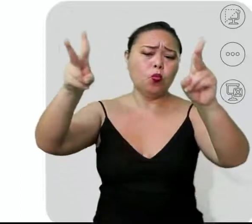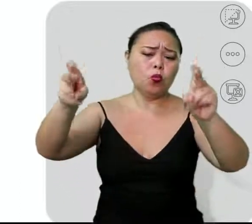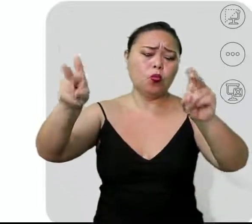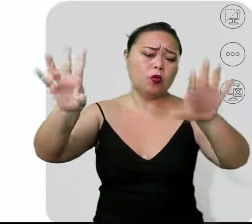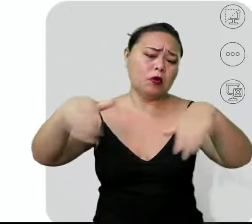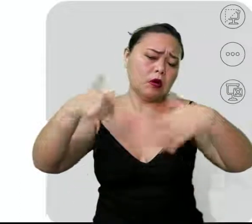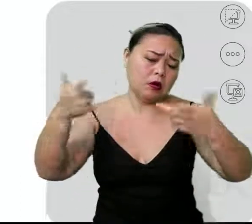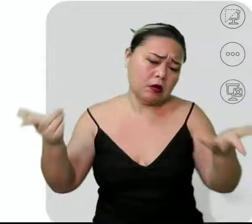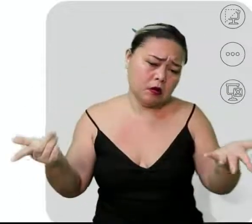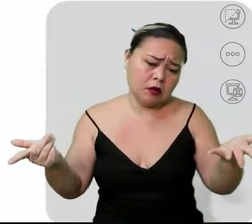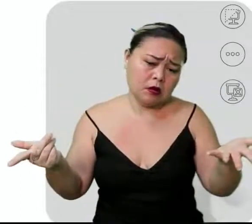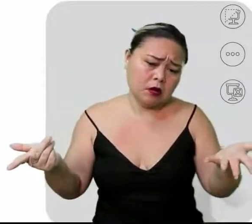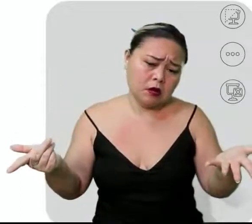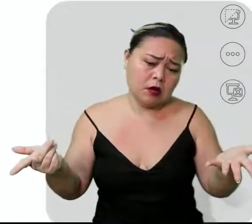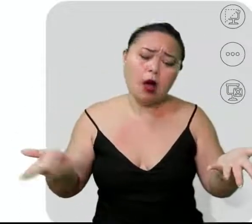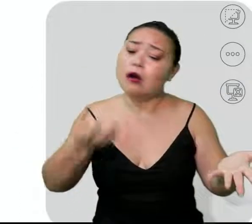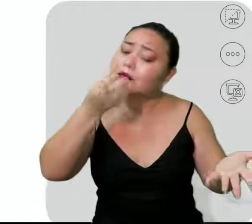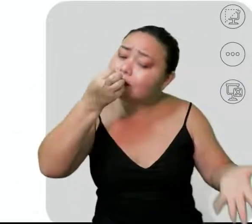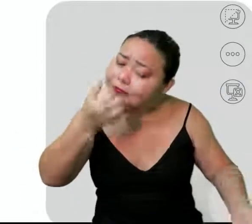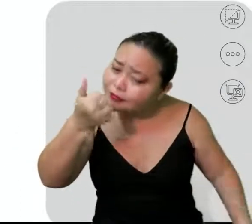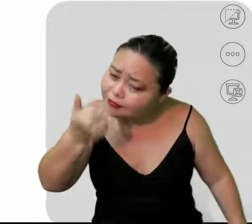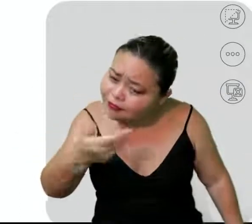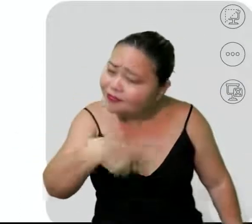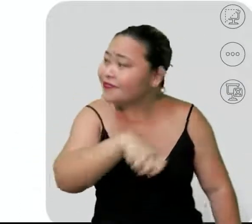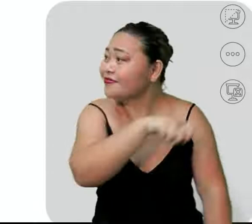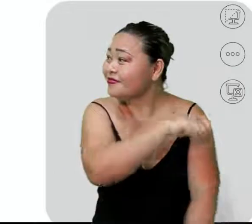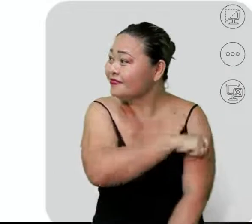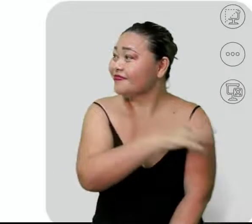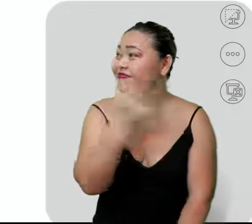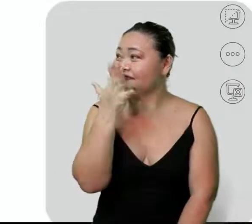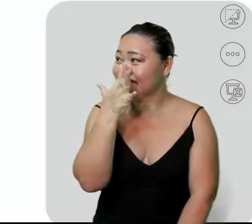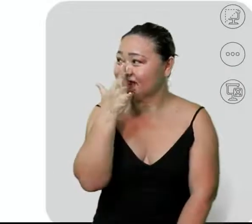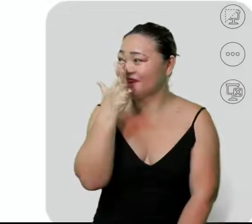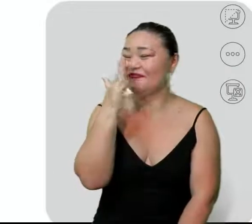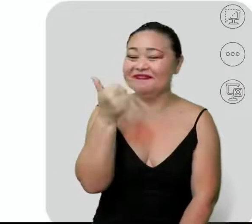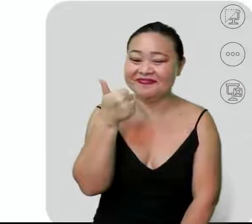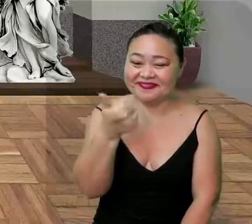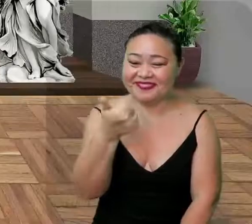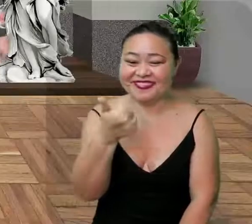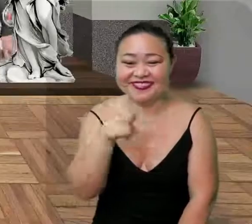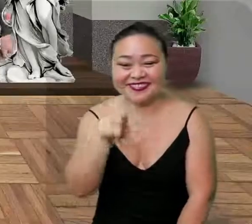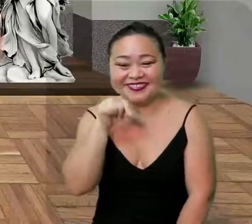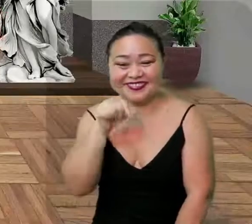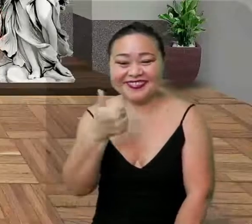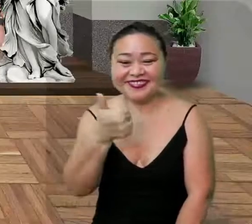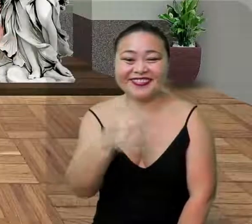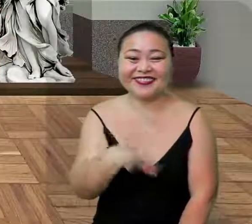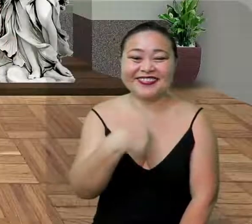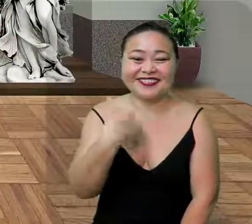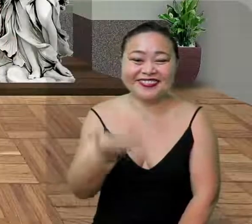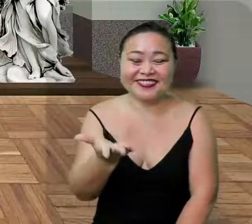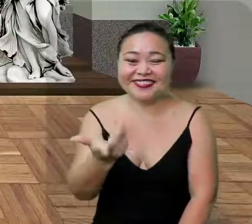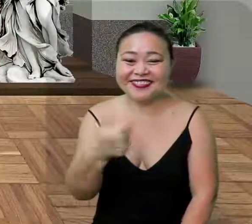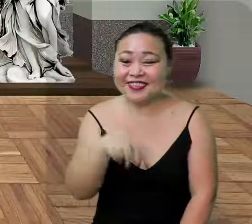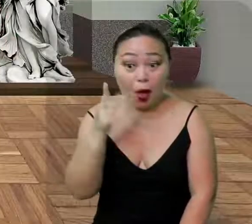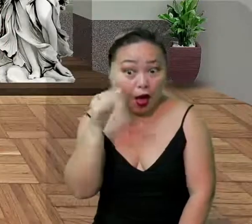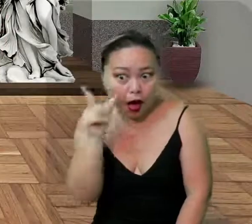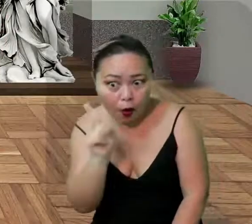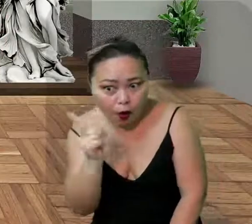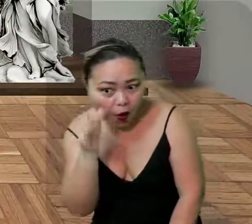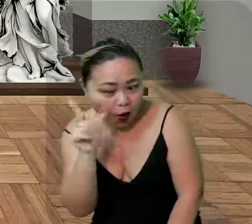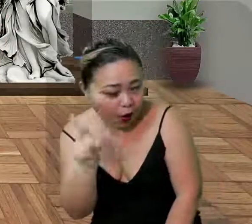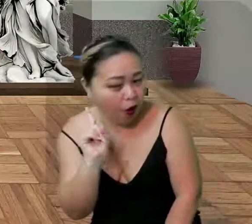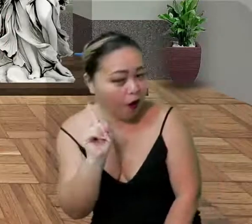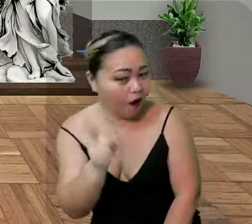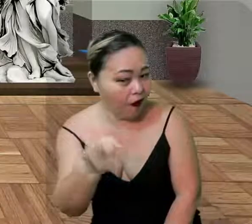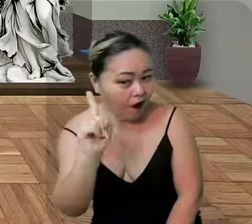não tem boca muito bem ela não está assistindo muito bem muito bem não tá acordado